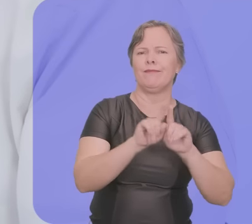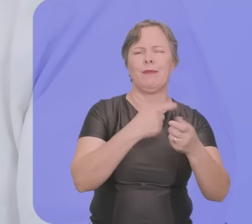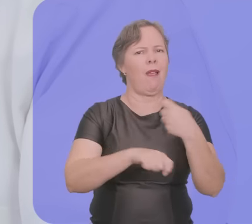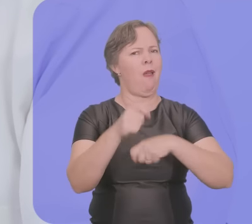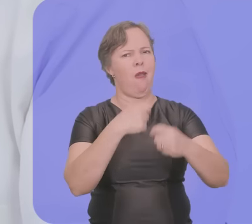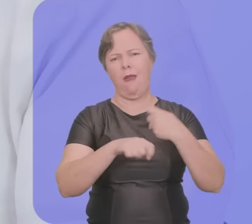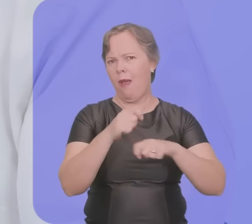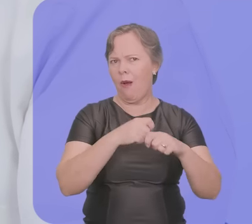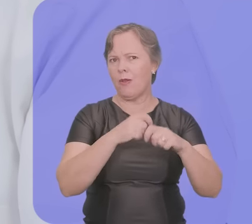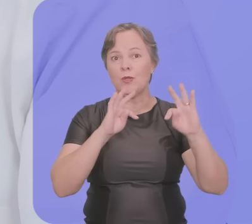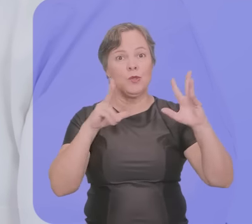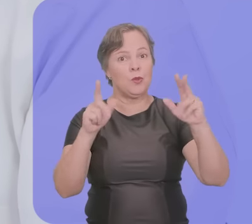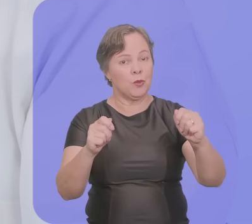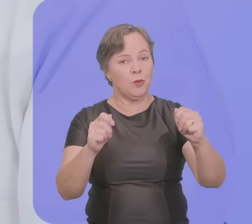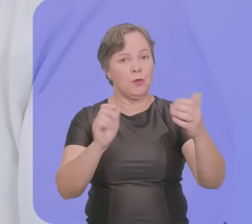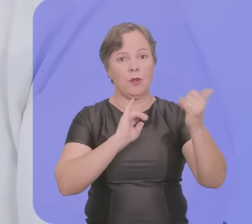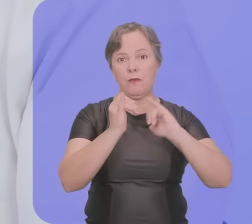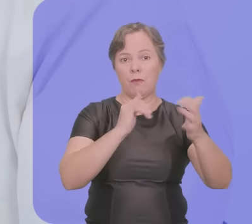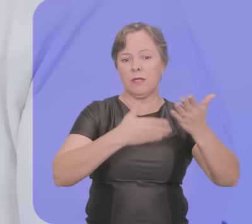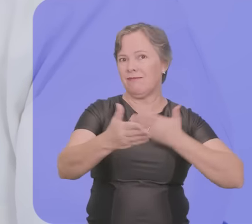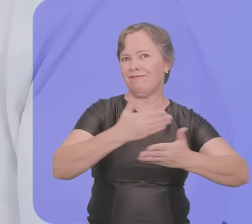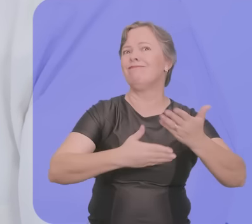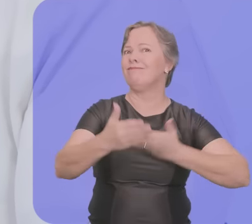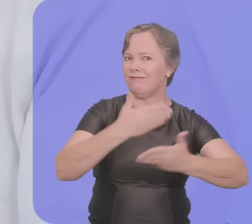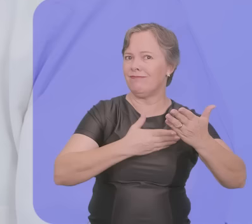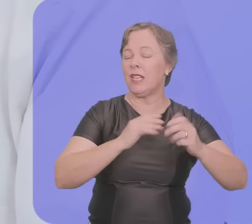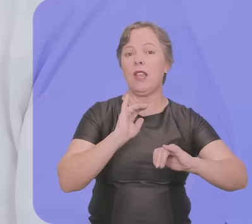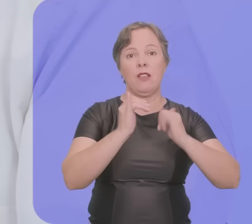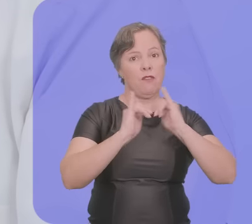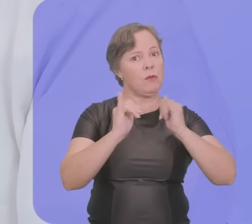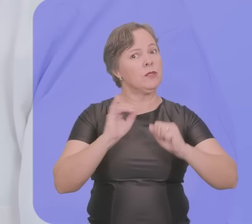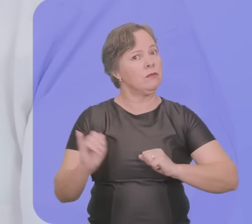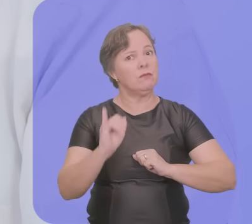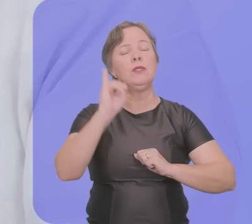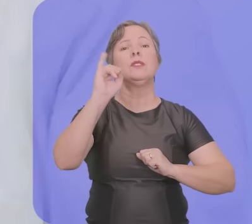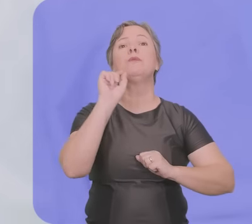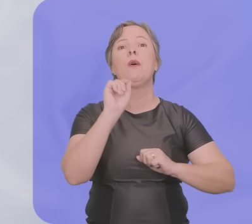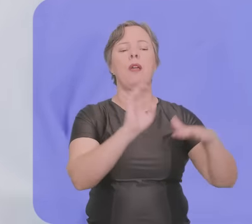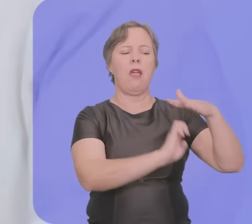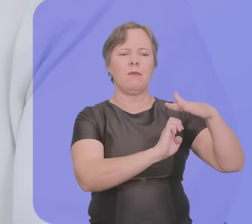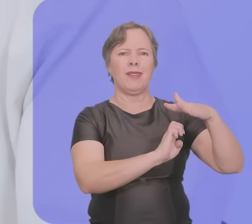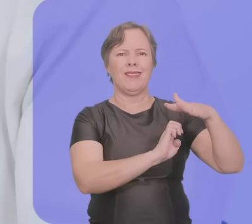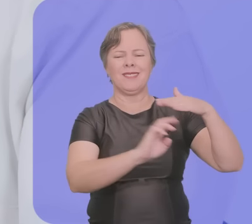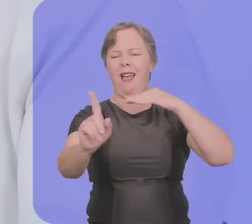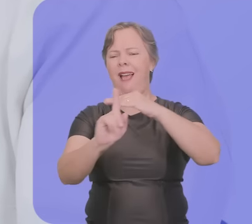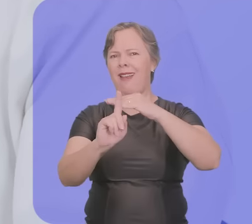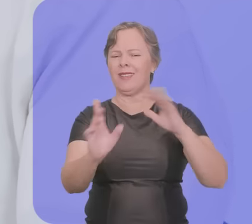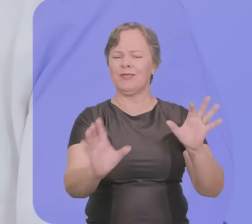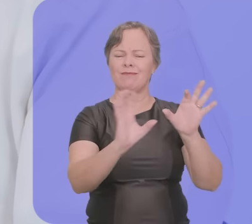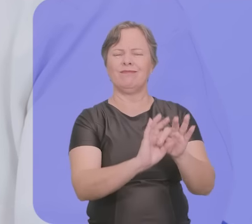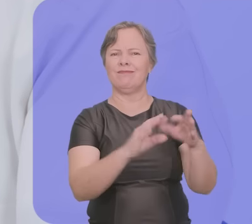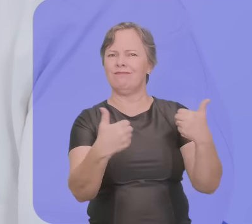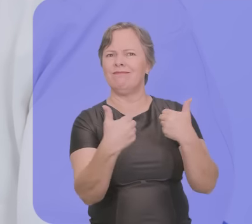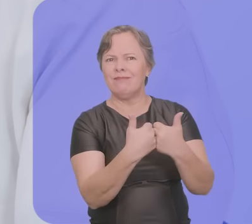tudo gera tráfego de dados e informações úteis, para que as empresas possam estar mais próximas, mais alinhadas